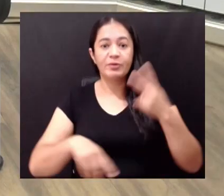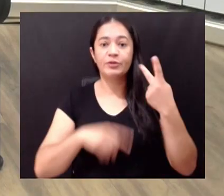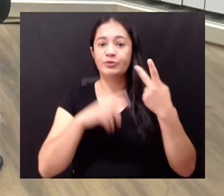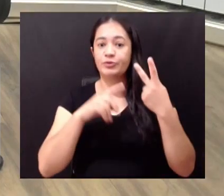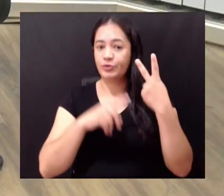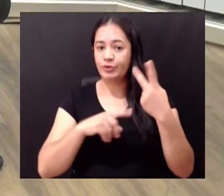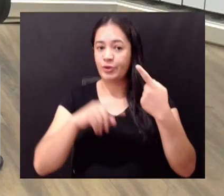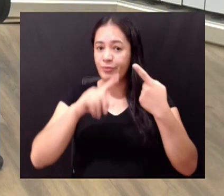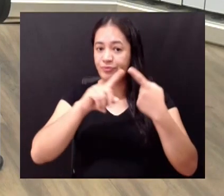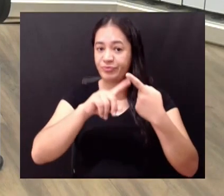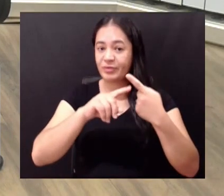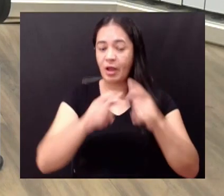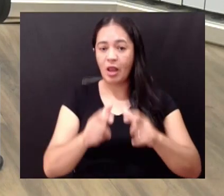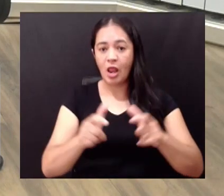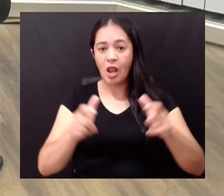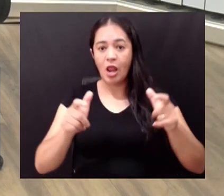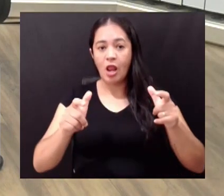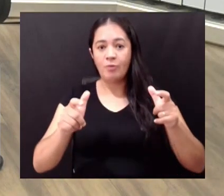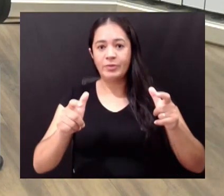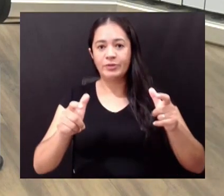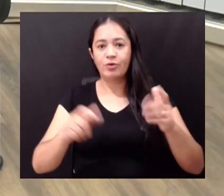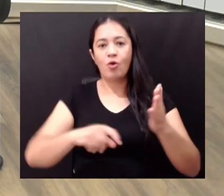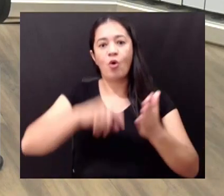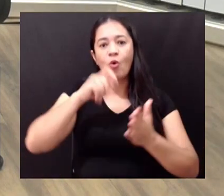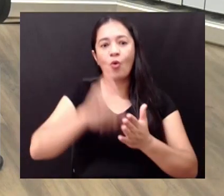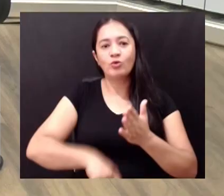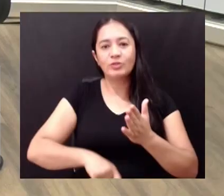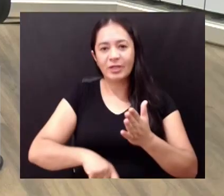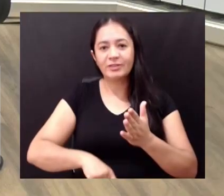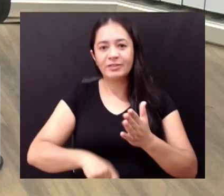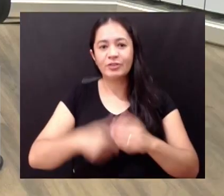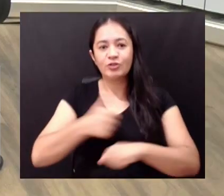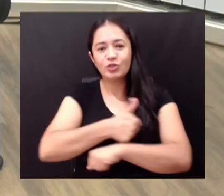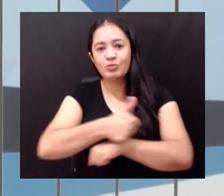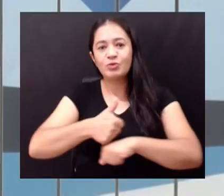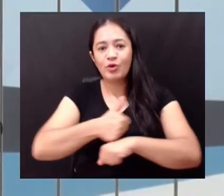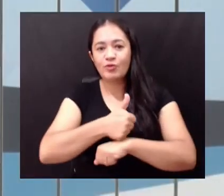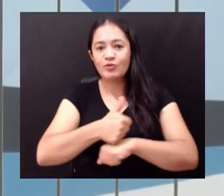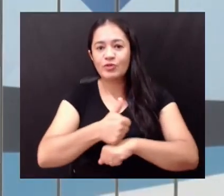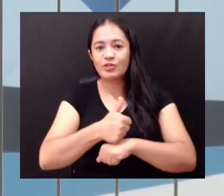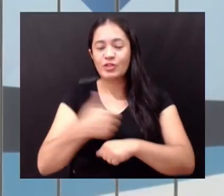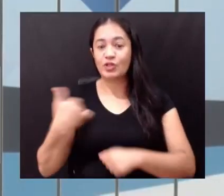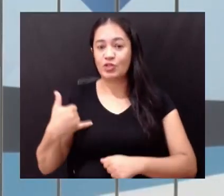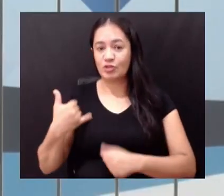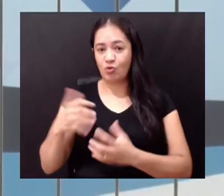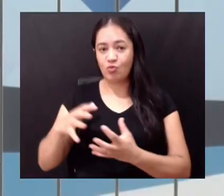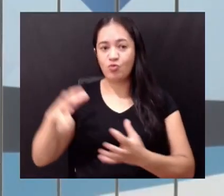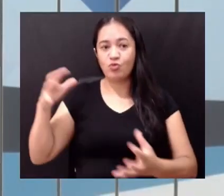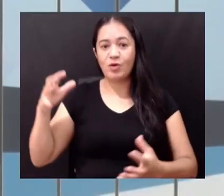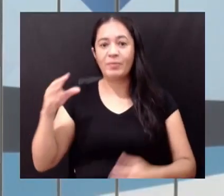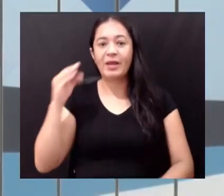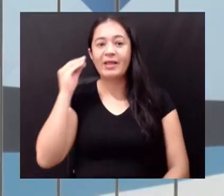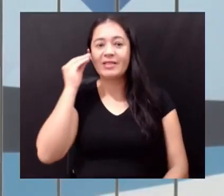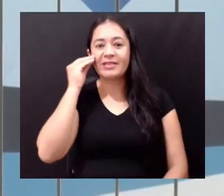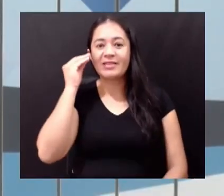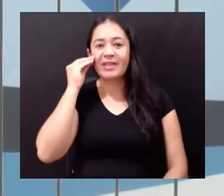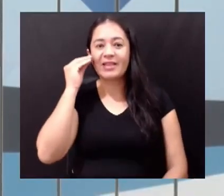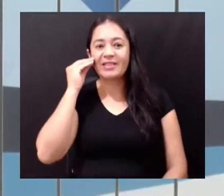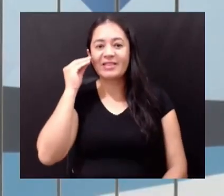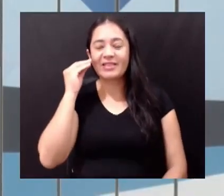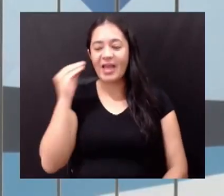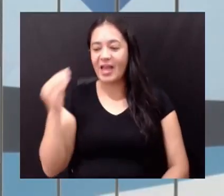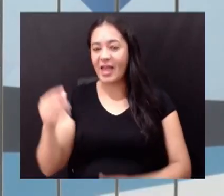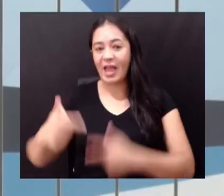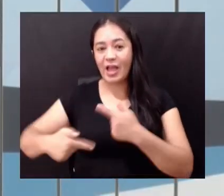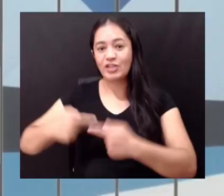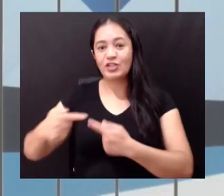mais seniores. Então, as empresas estão contratando pessoas mais velhas para conseguir fazer esse direcionamento dessa geração mais